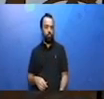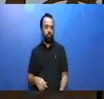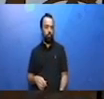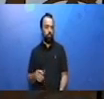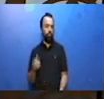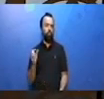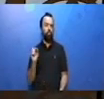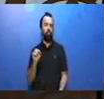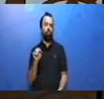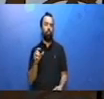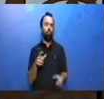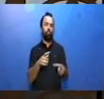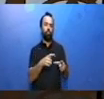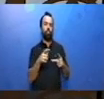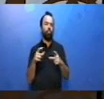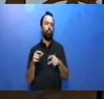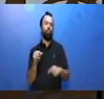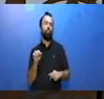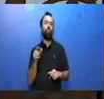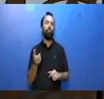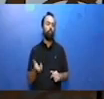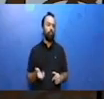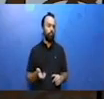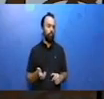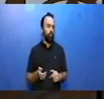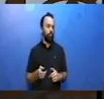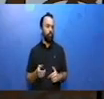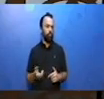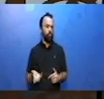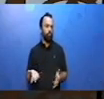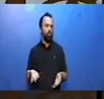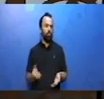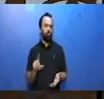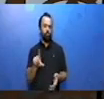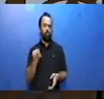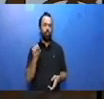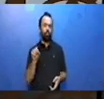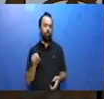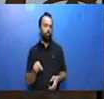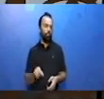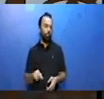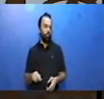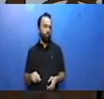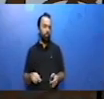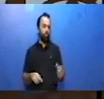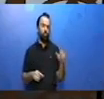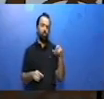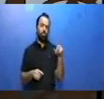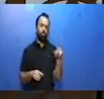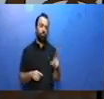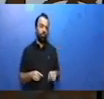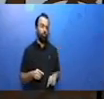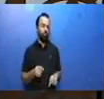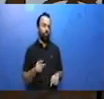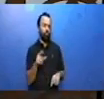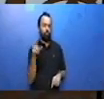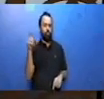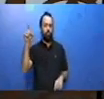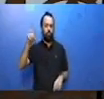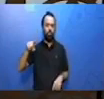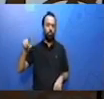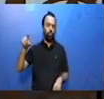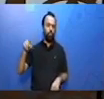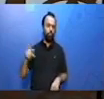isso? Será que é aqui? Aqui? Não, professora. Olha lá o abastecimento de água. Aqui, ó.